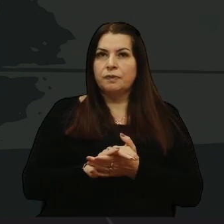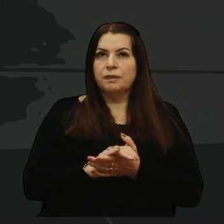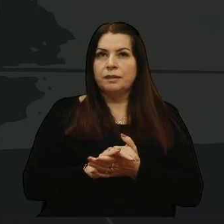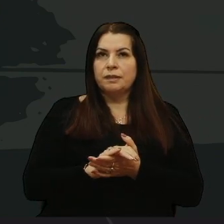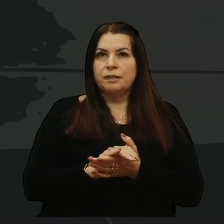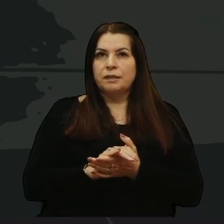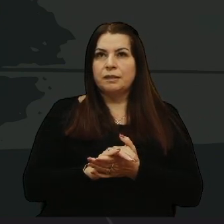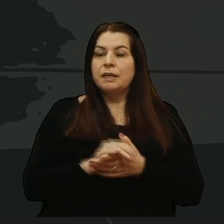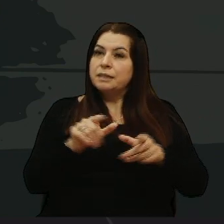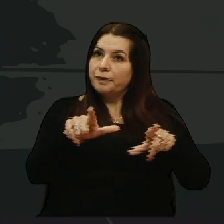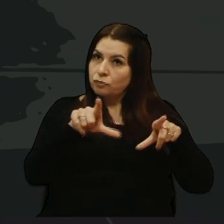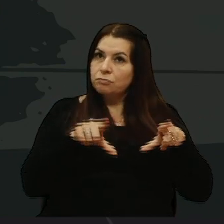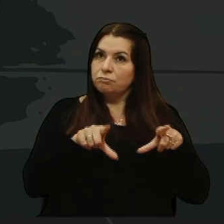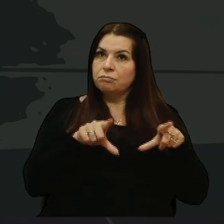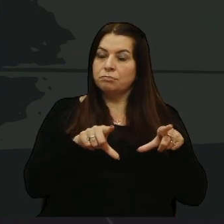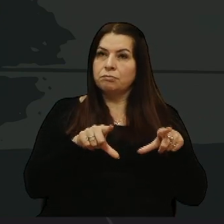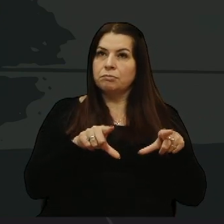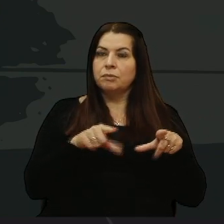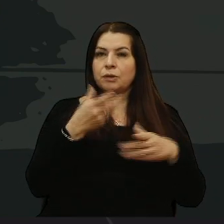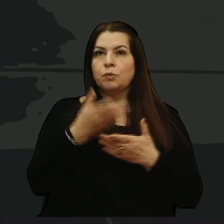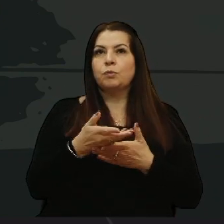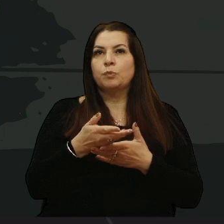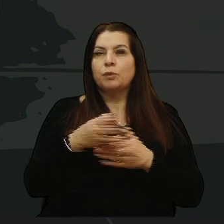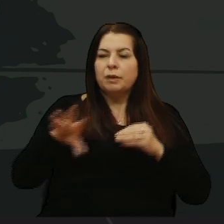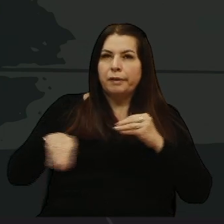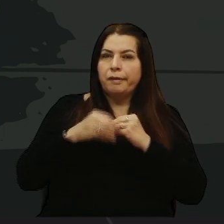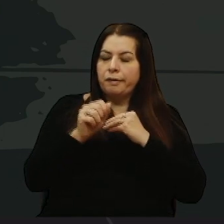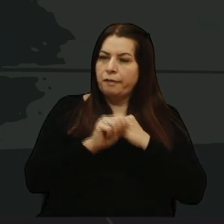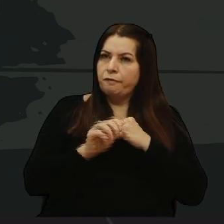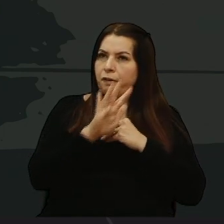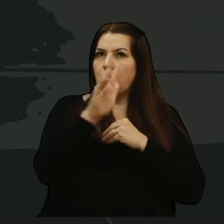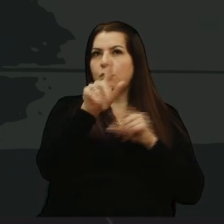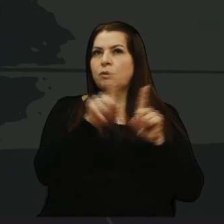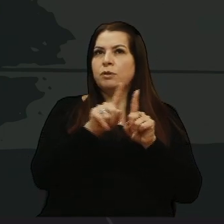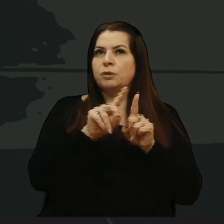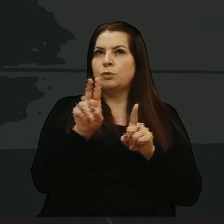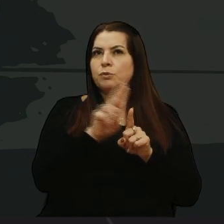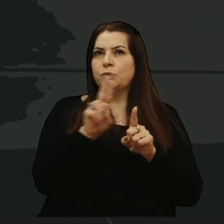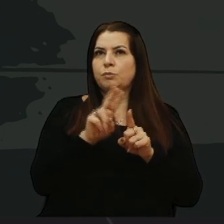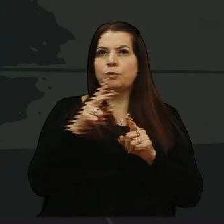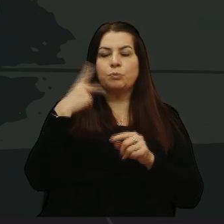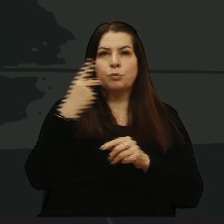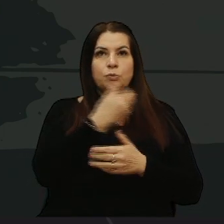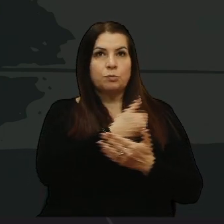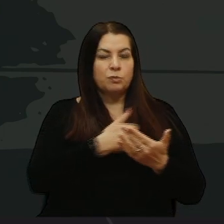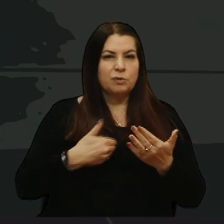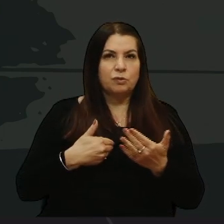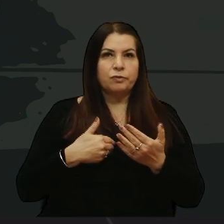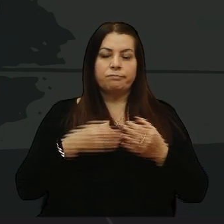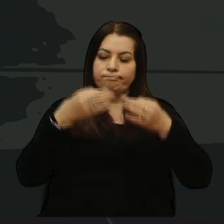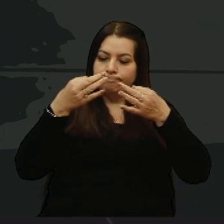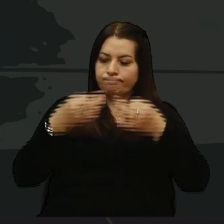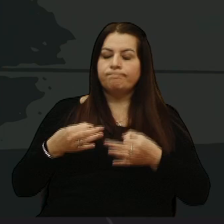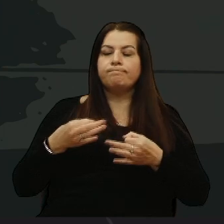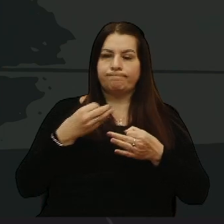dessas certidões, do qual agrega valores, e se chama-se políticas públicas,